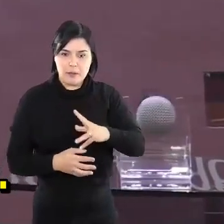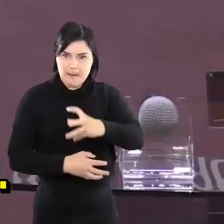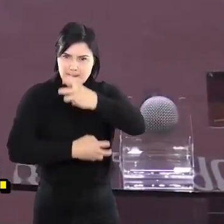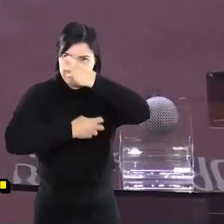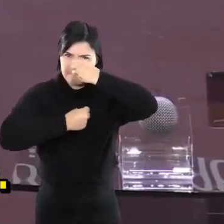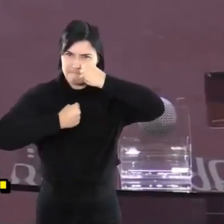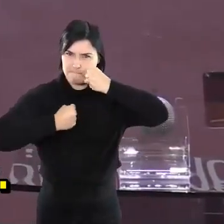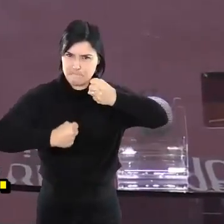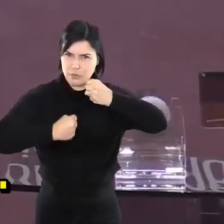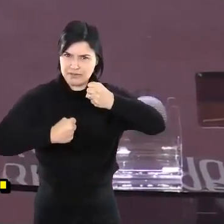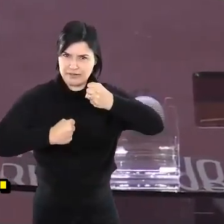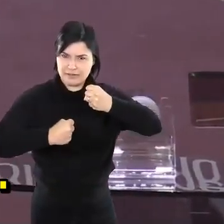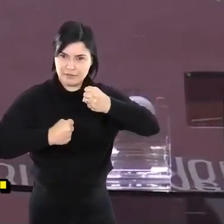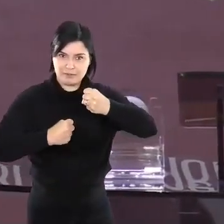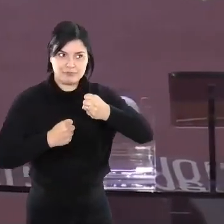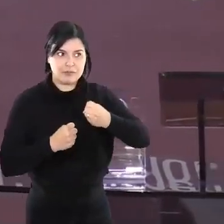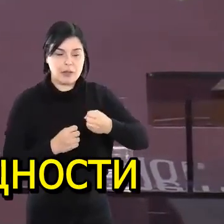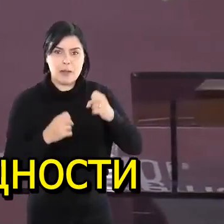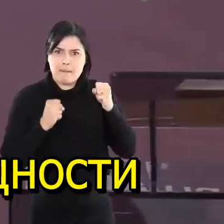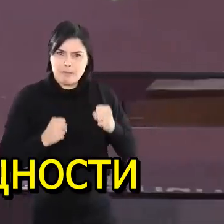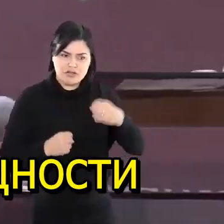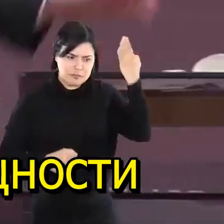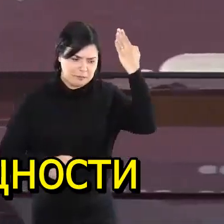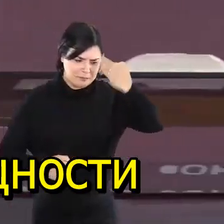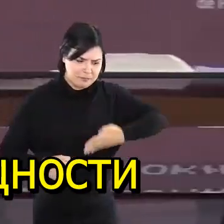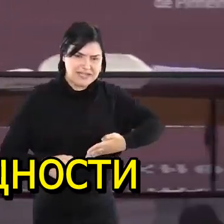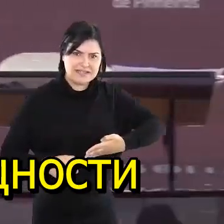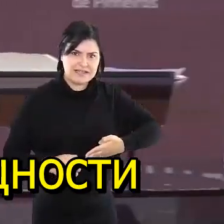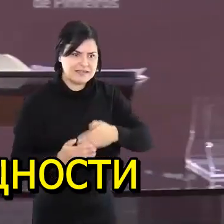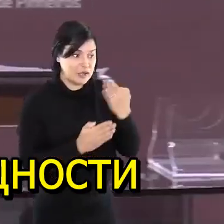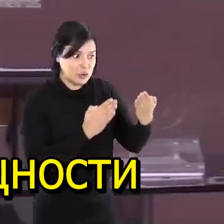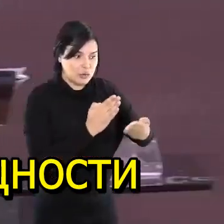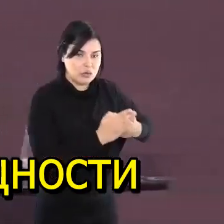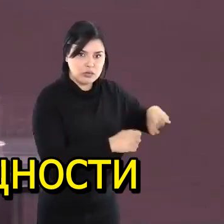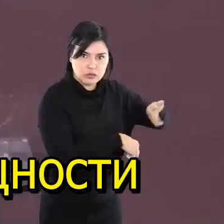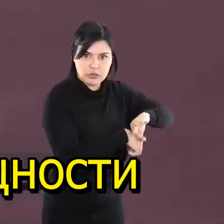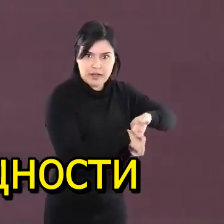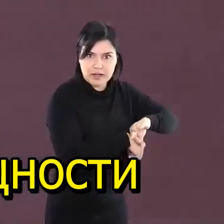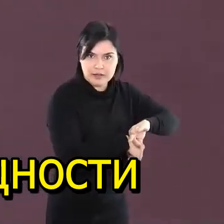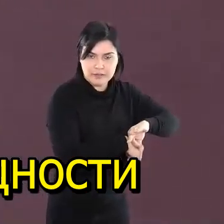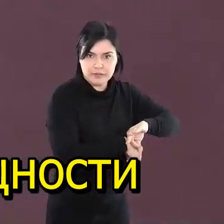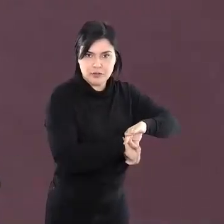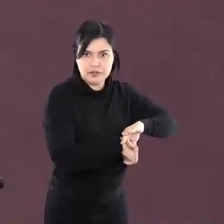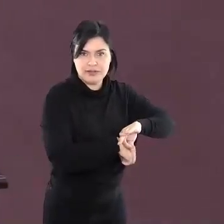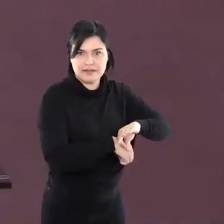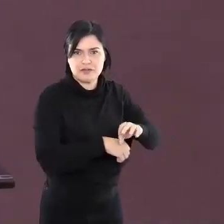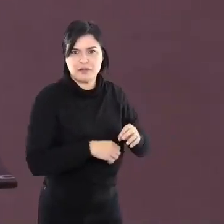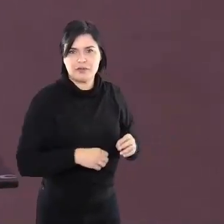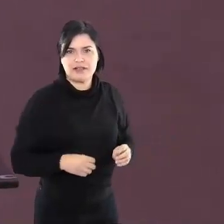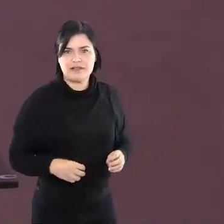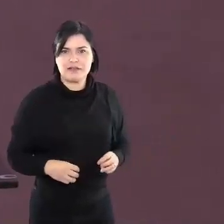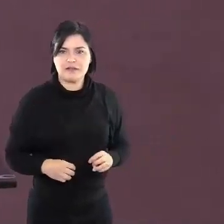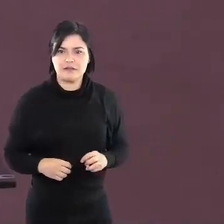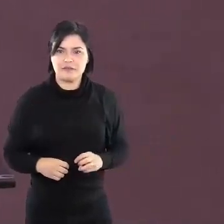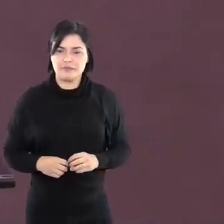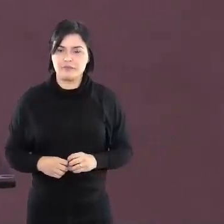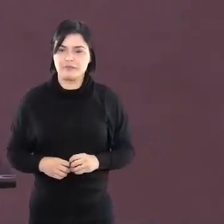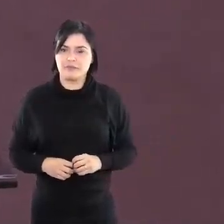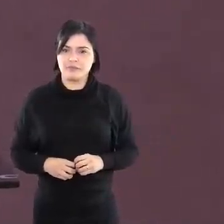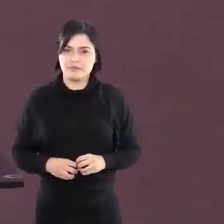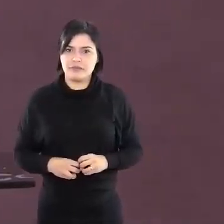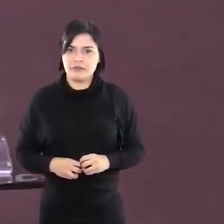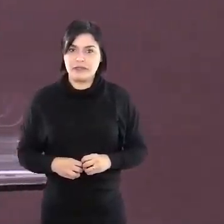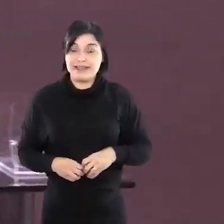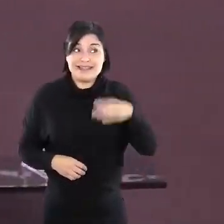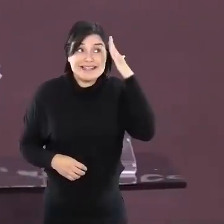e onipresença. Significa que na doutrina da onipresença não existe um